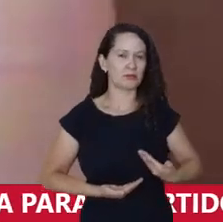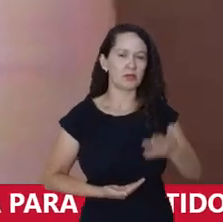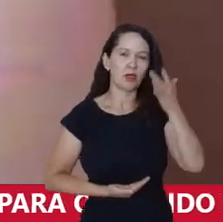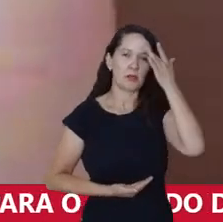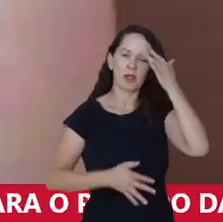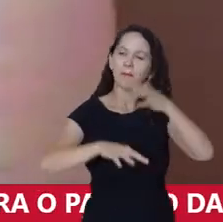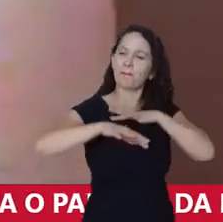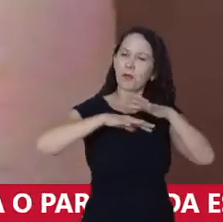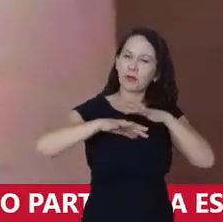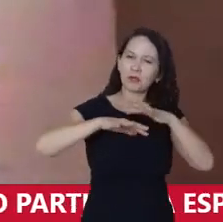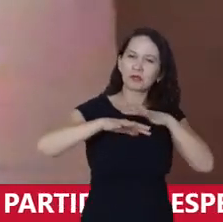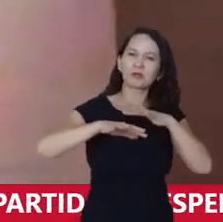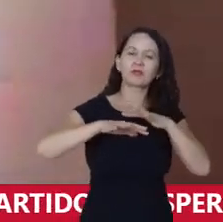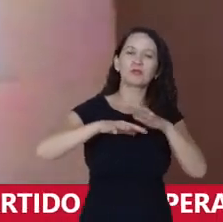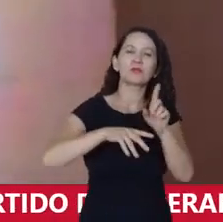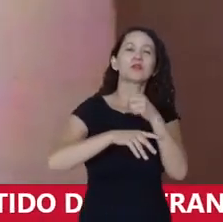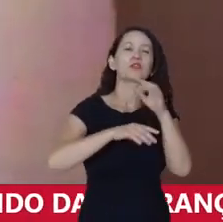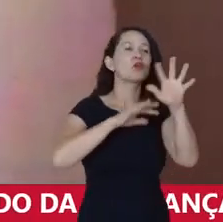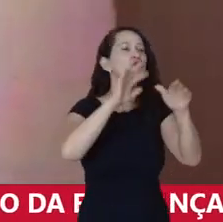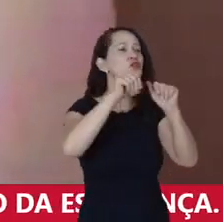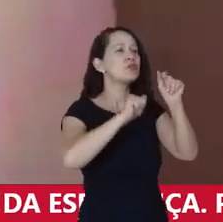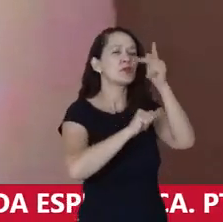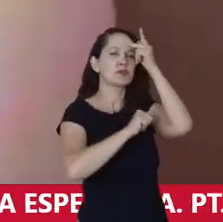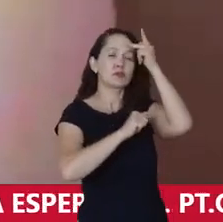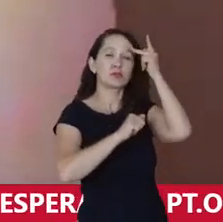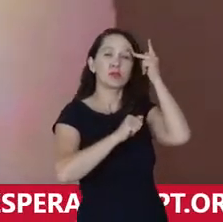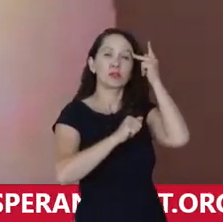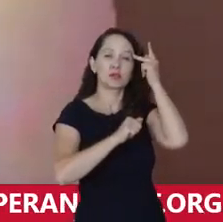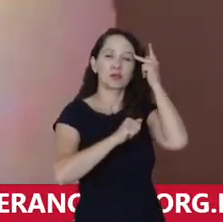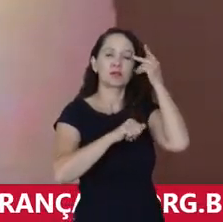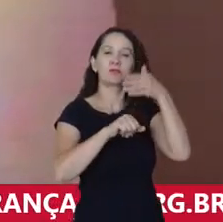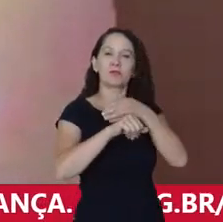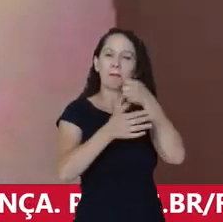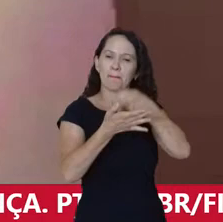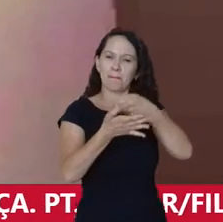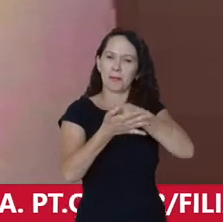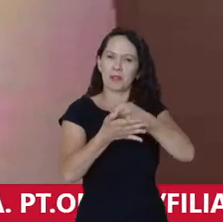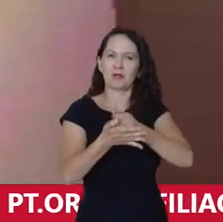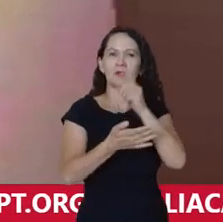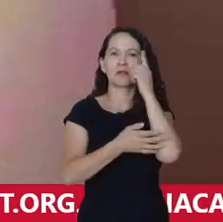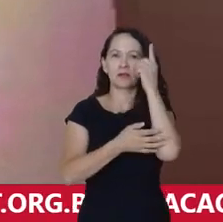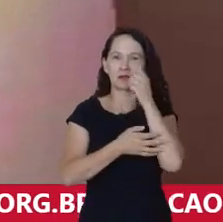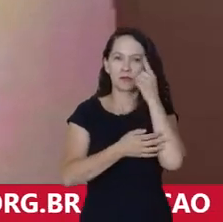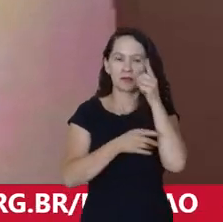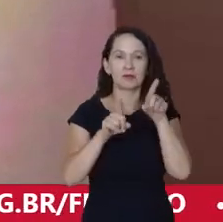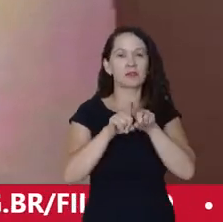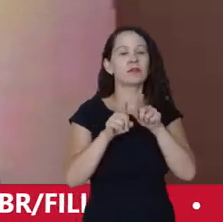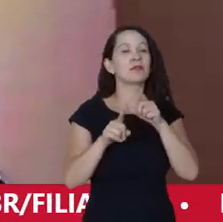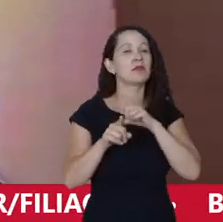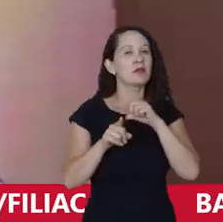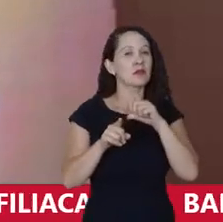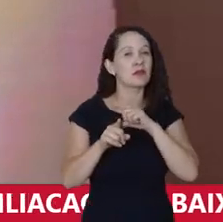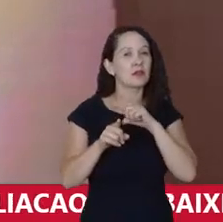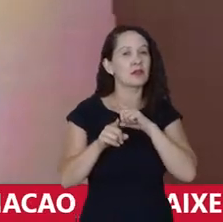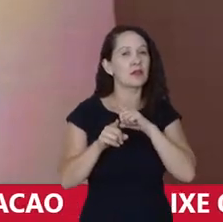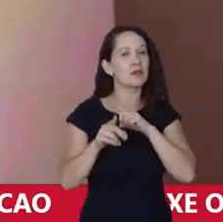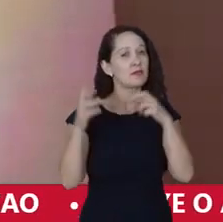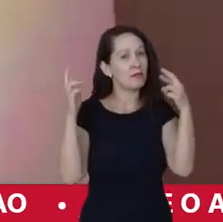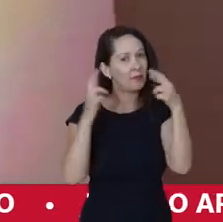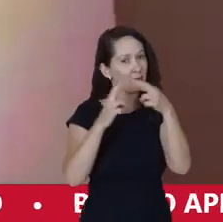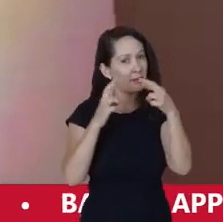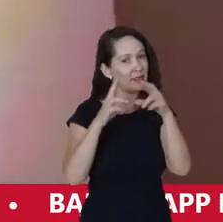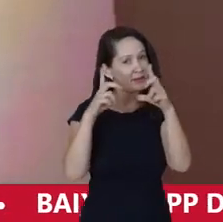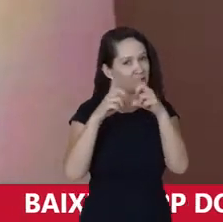né, mobilizados, estão mobilizando no sentido de também pressionar os deputados e teremos uma representação